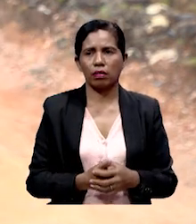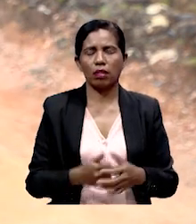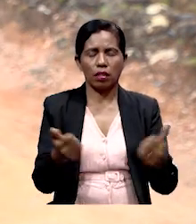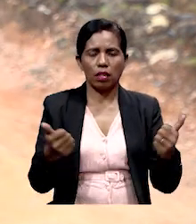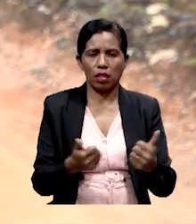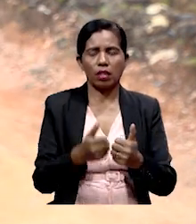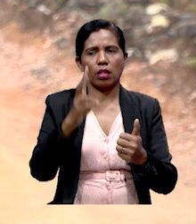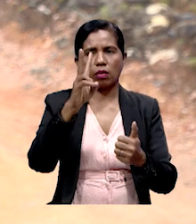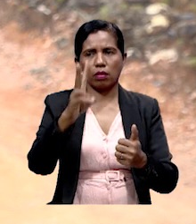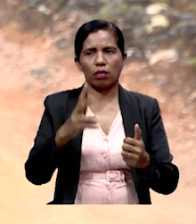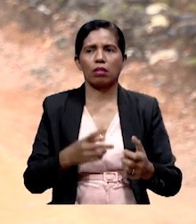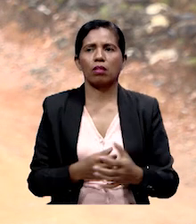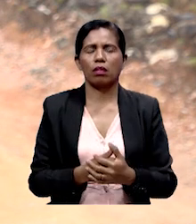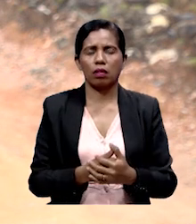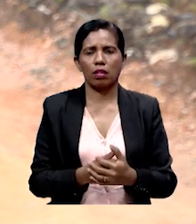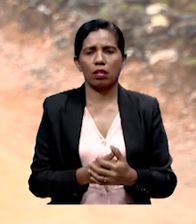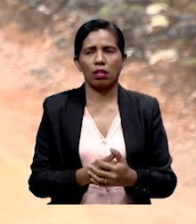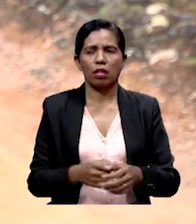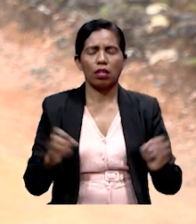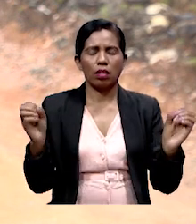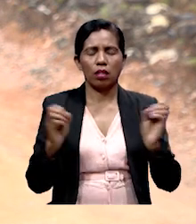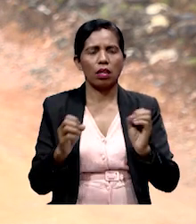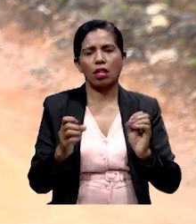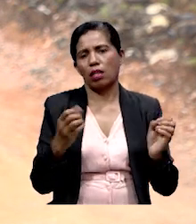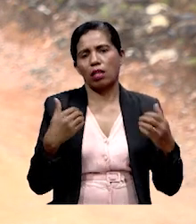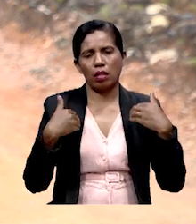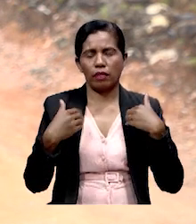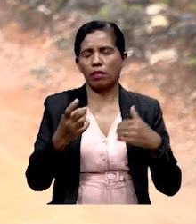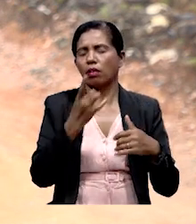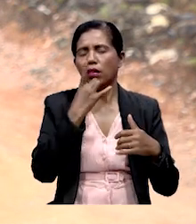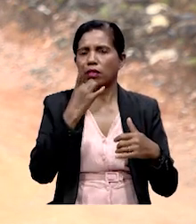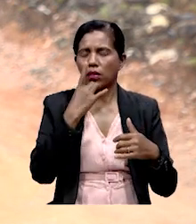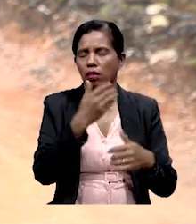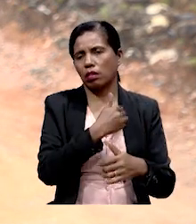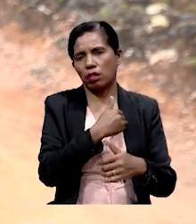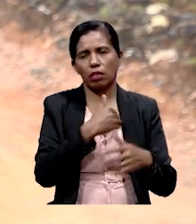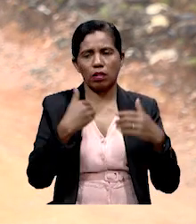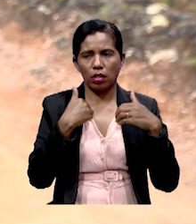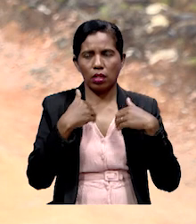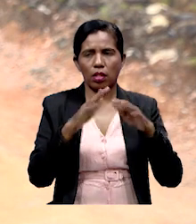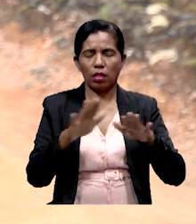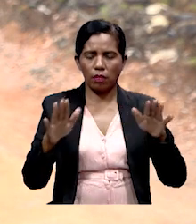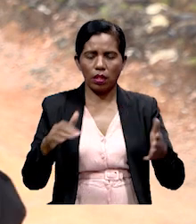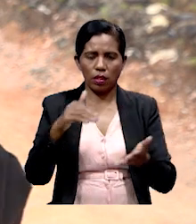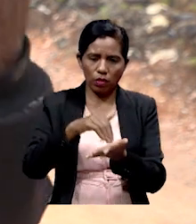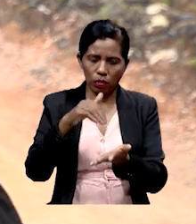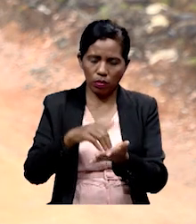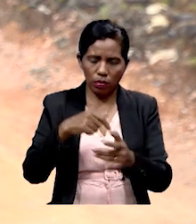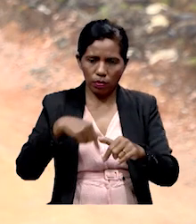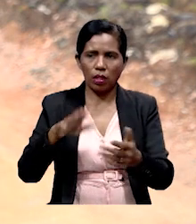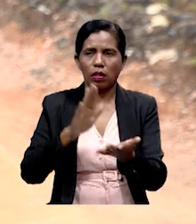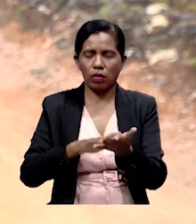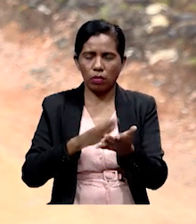hene sehetan lahetan nasa ahi tersidan masidau ki hela bari atu istura ba skola